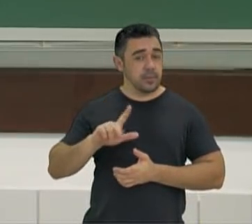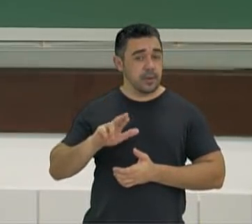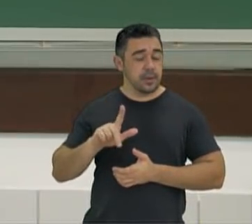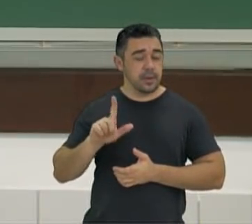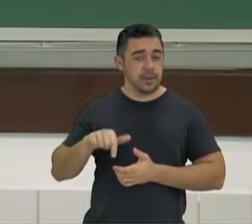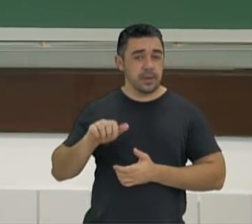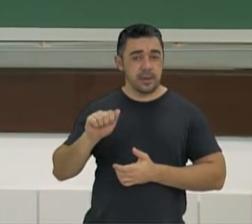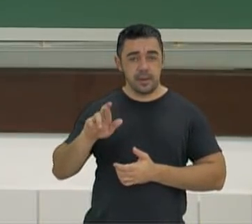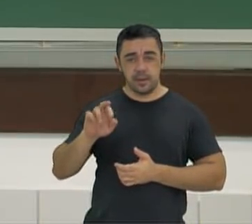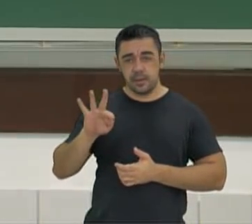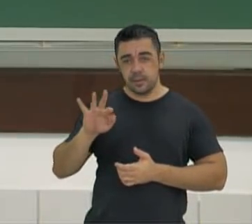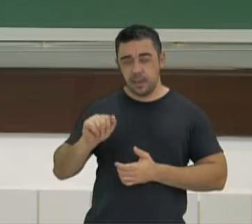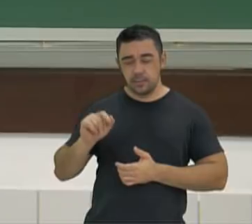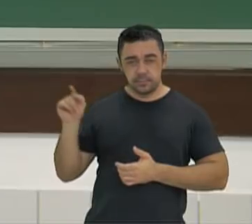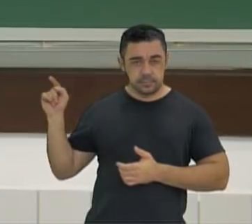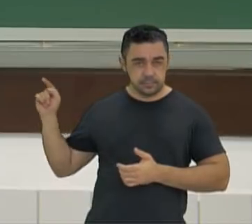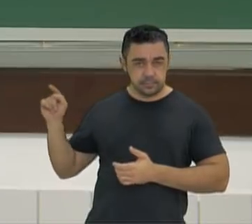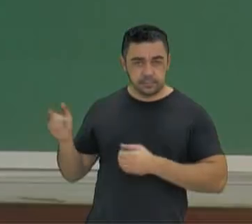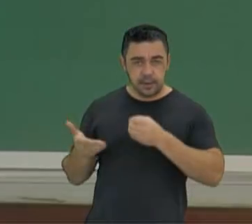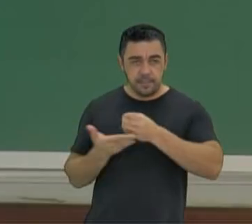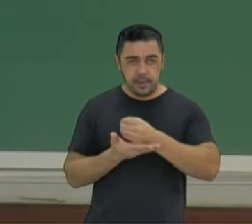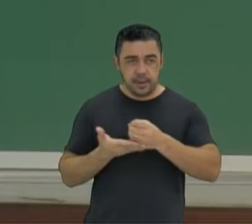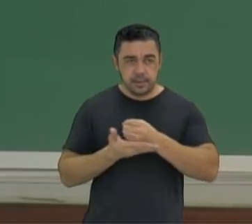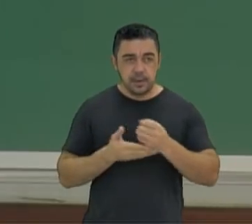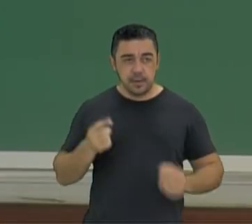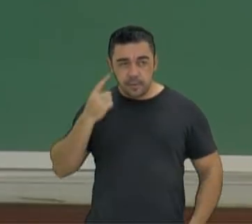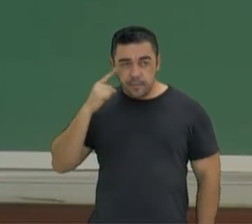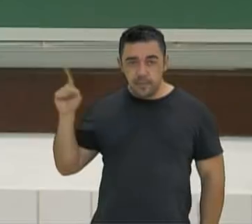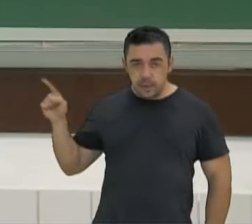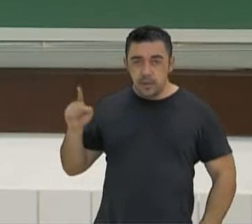tá a aresta da base, certo? Então para